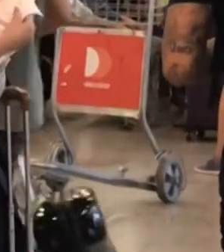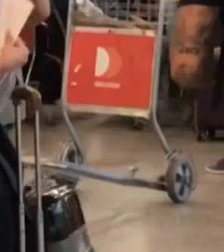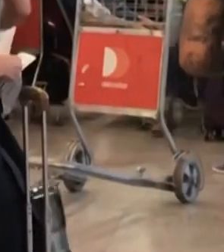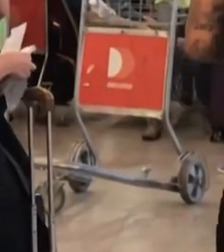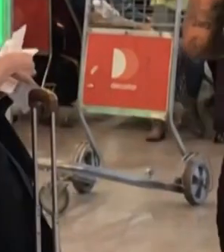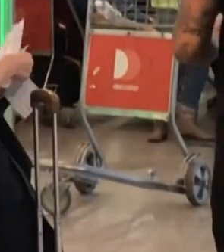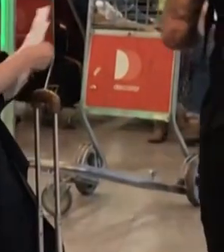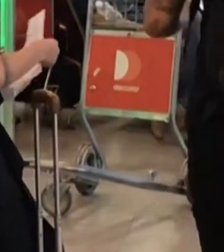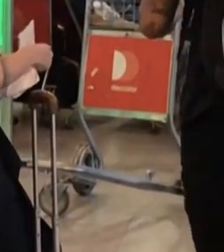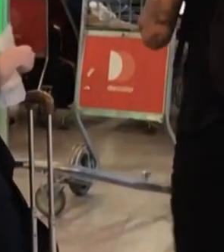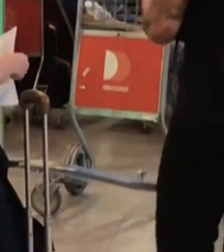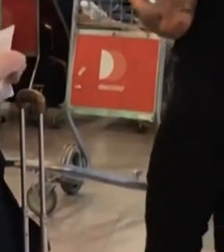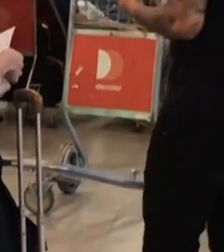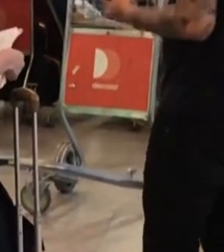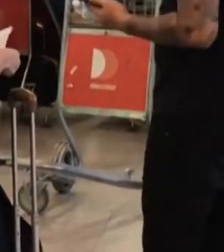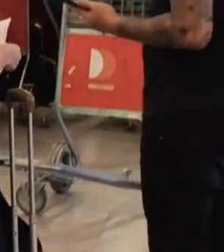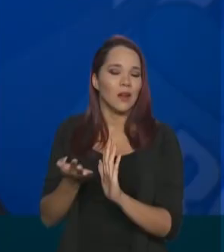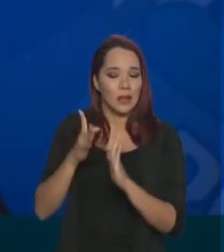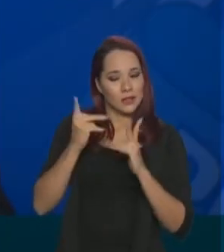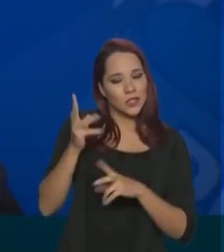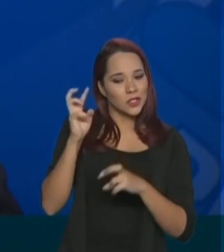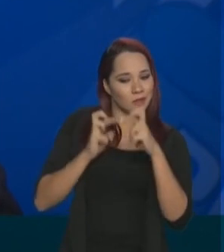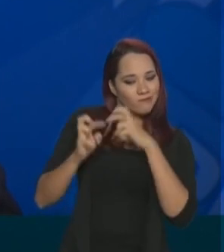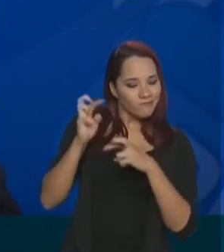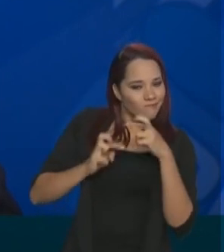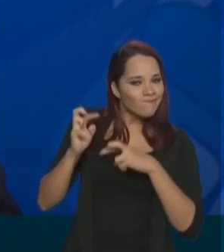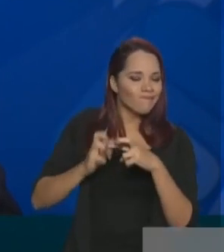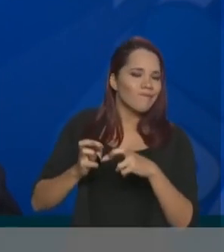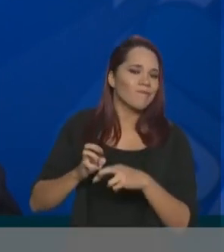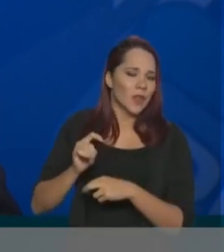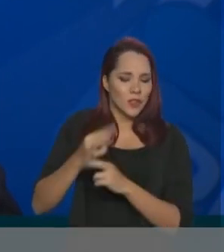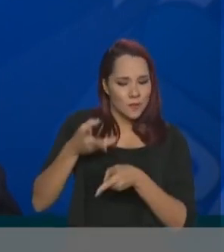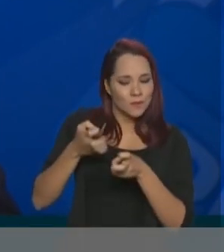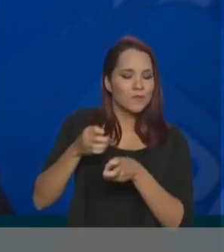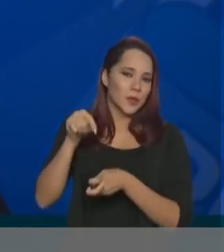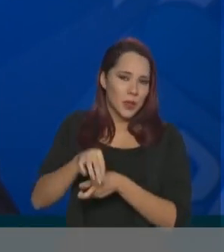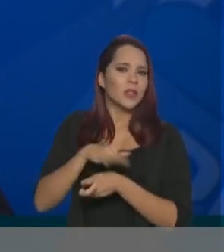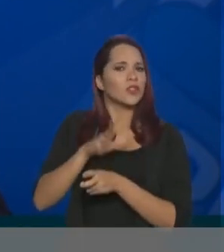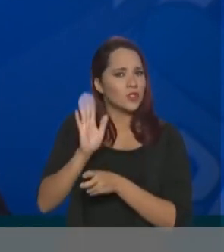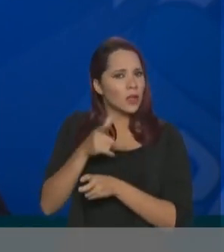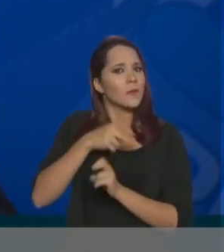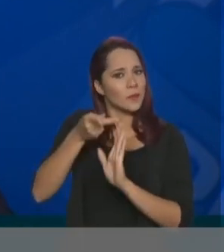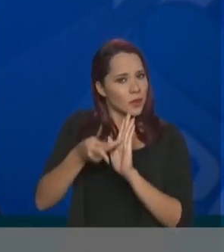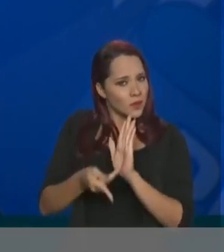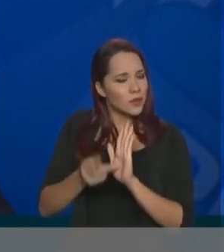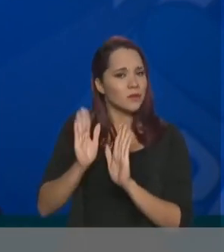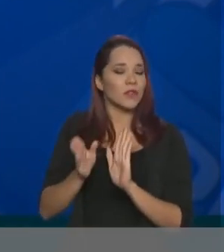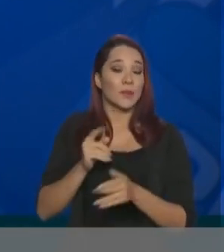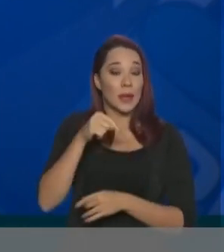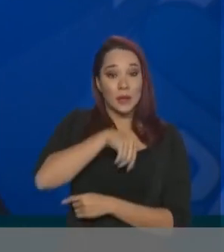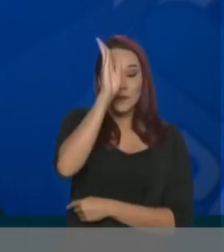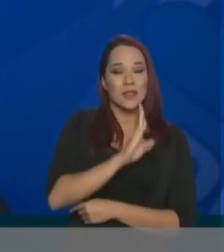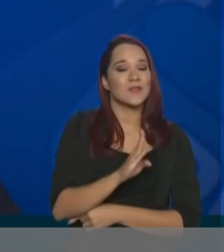obrigou o fechamento das fronteiras em muitos países esse é o movimento bastante planejado e que no brasil não